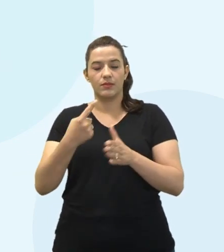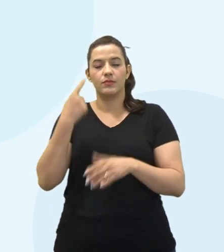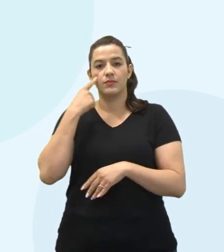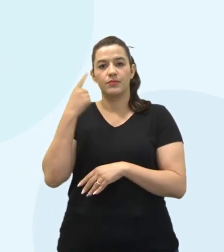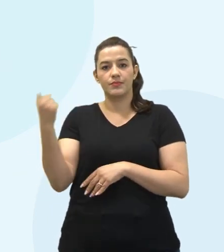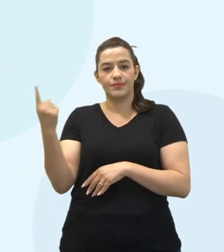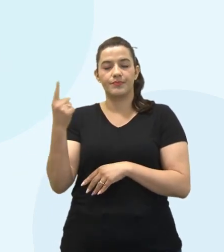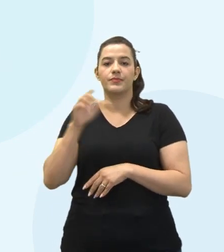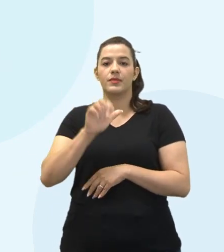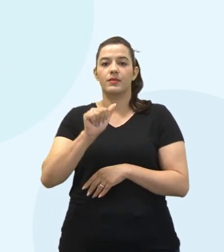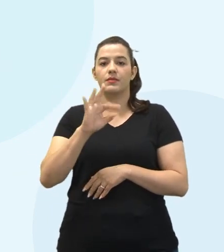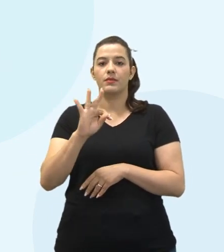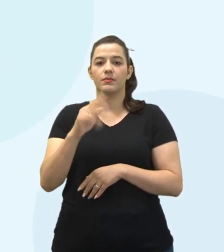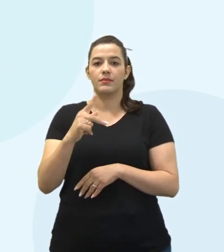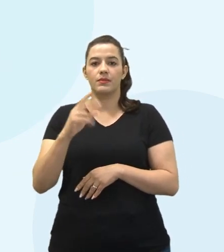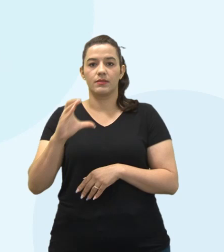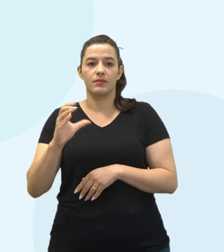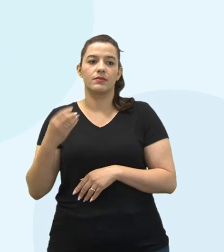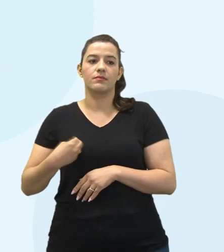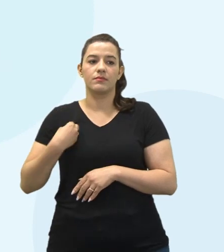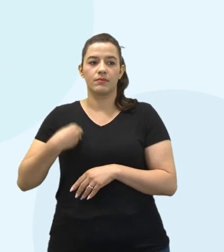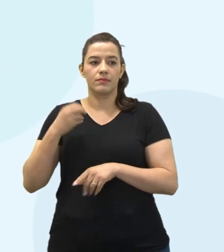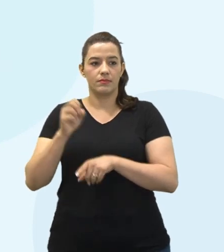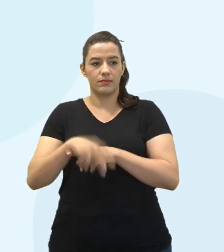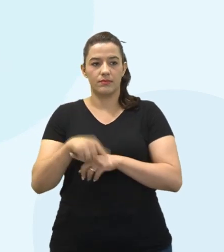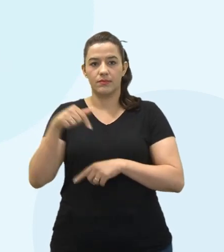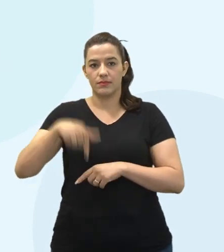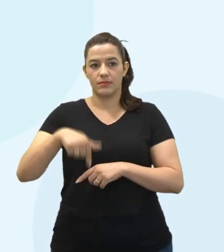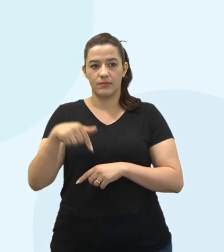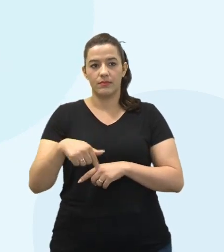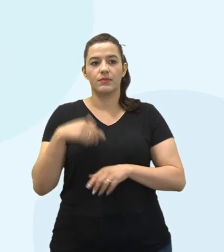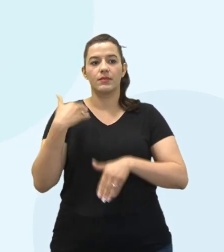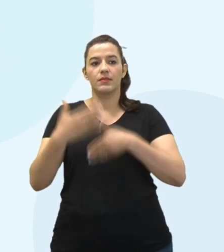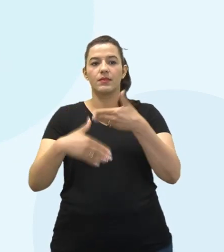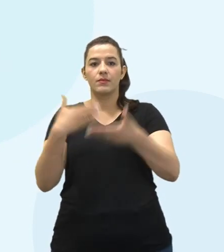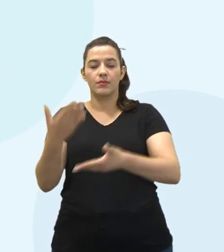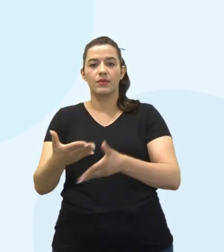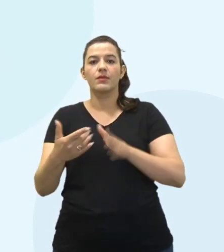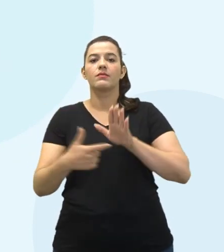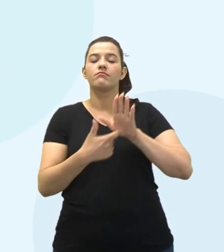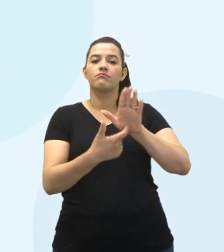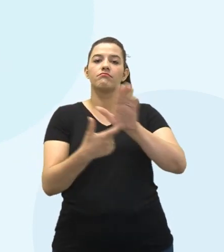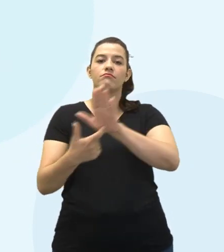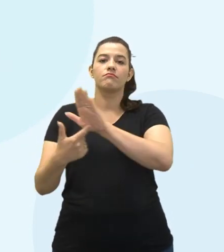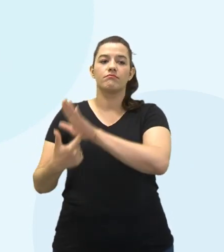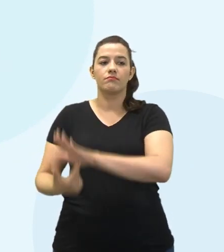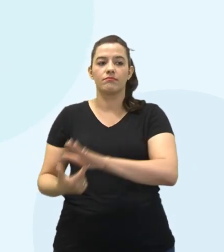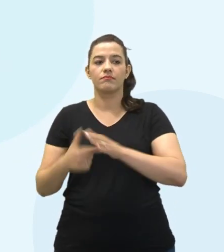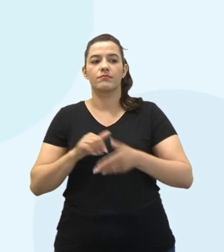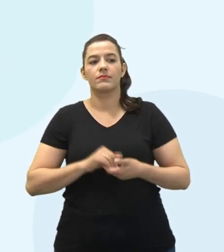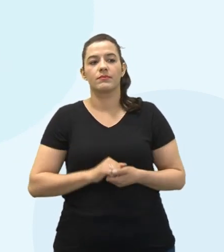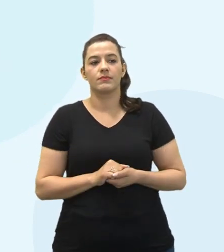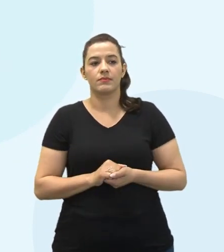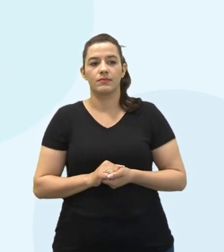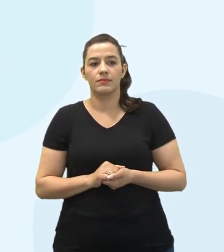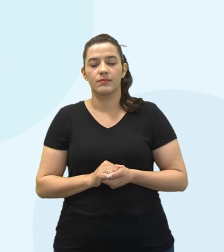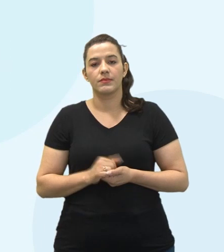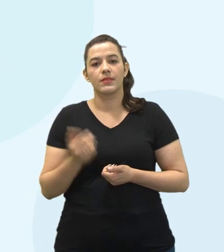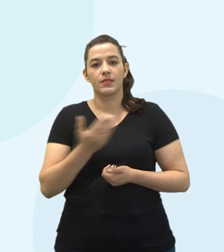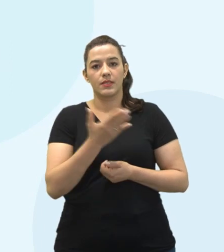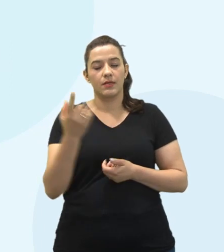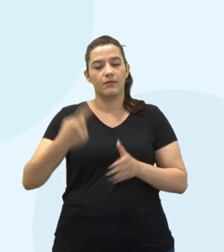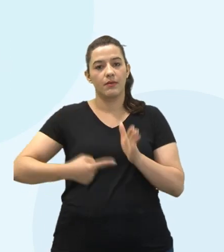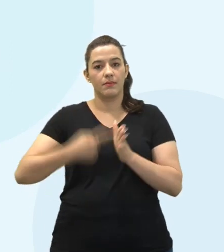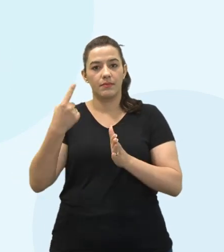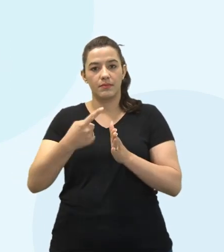para é que nem faca e depois a gente partiu aí para as transmissões formativas então a gente teve uma primeira